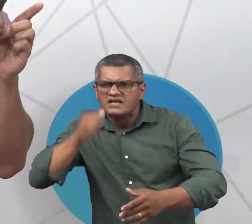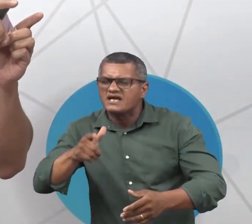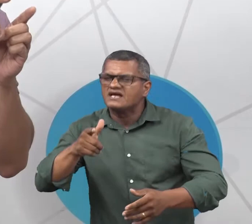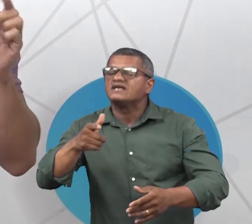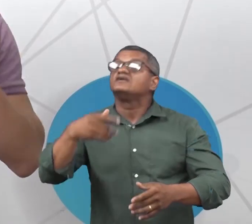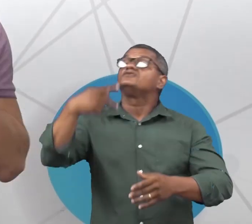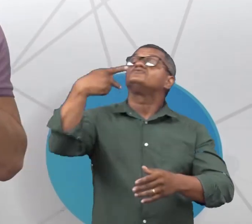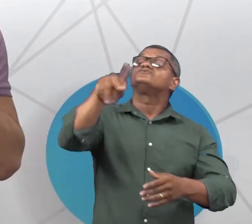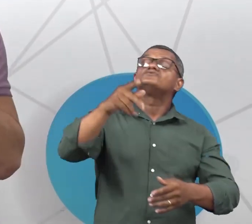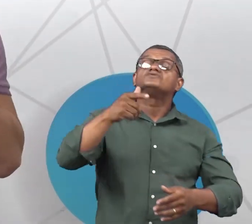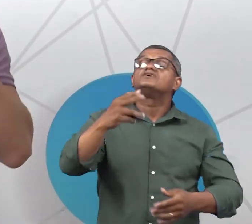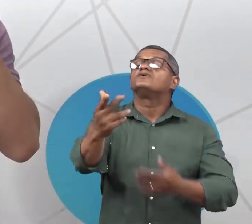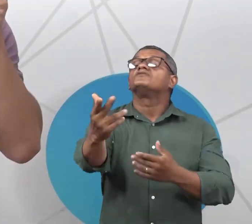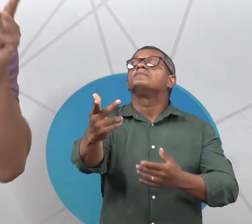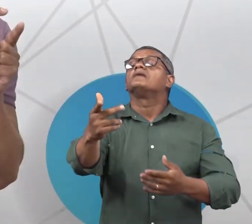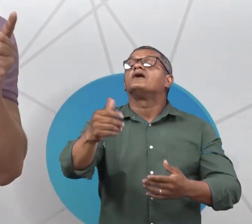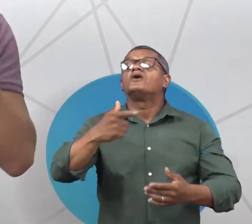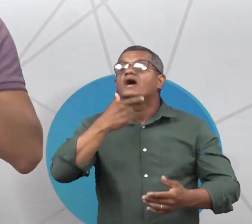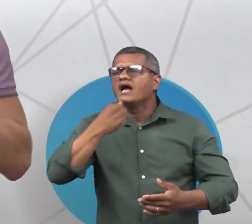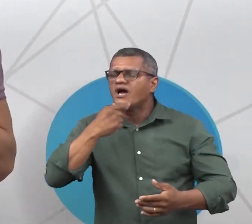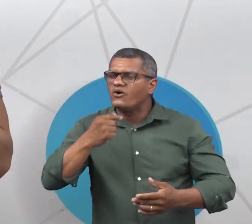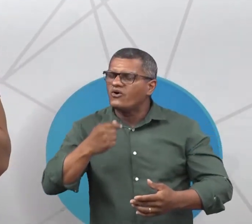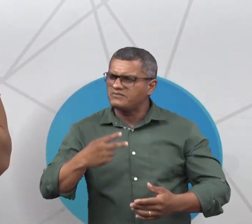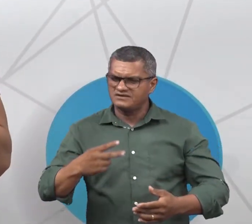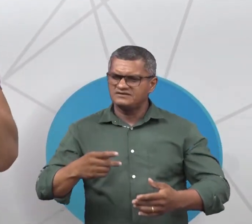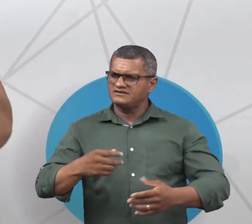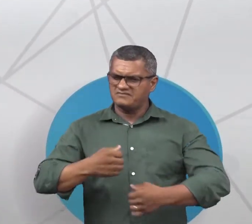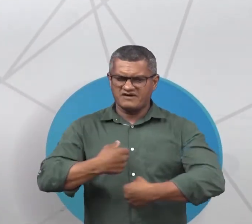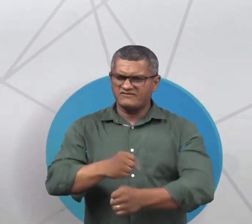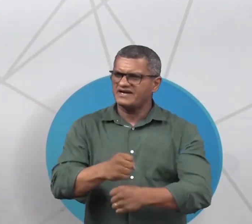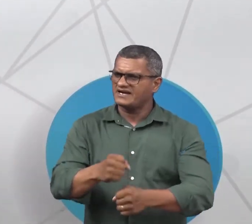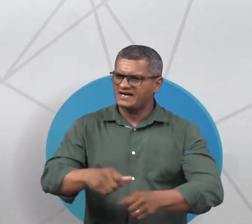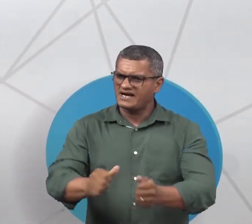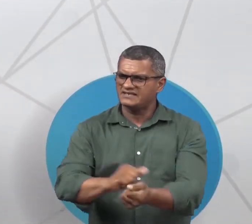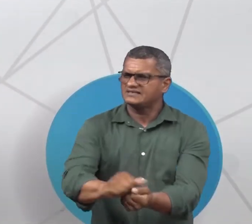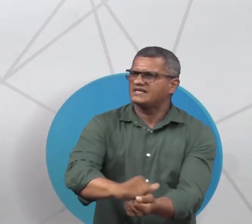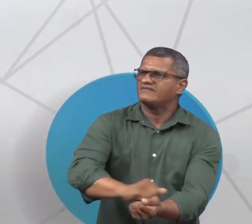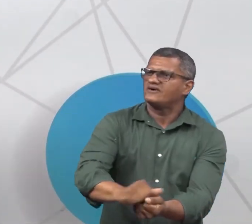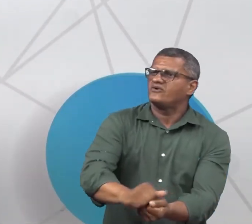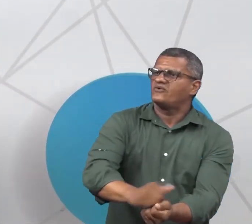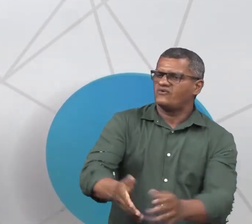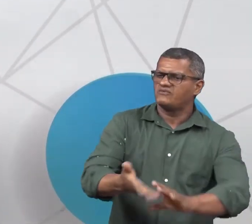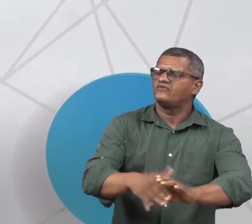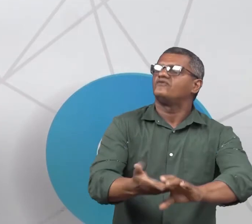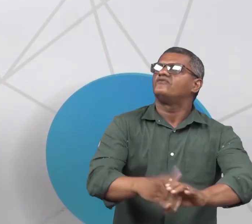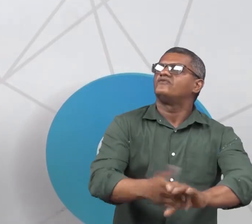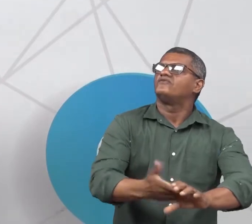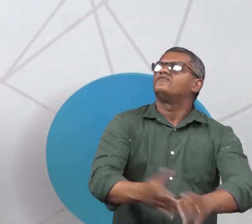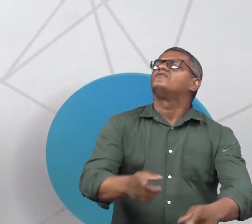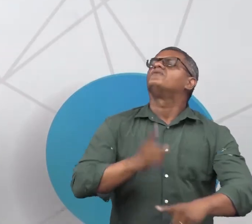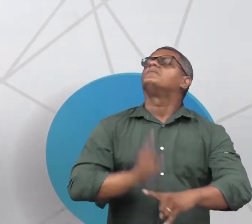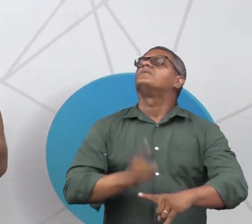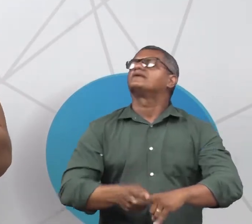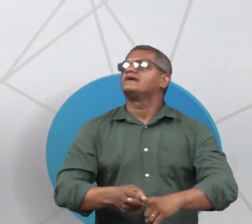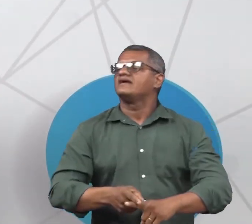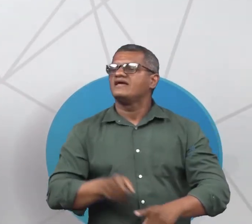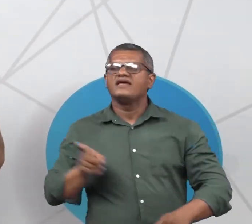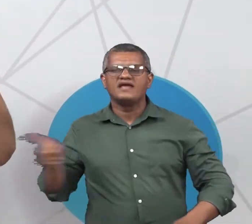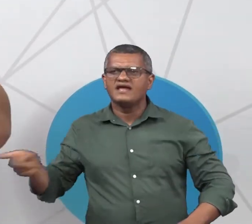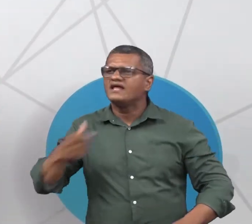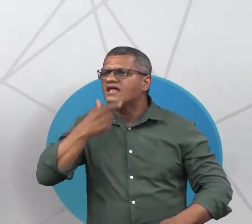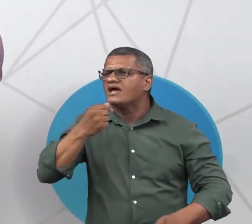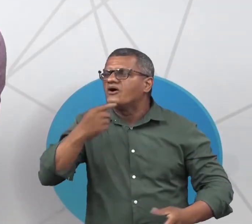masculino, não? Por que que ele não se ocupa das tarefas domésticas de casa? Lavar uma